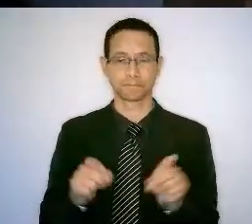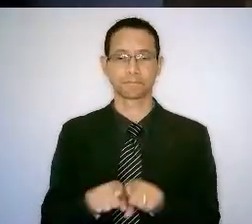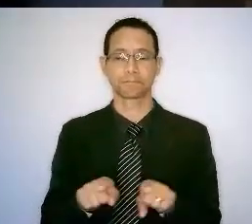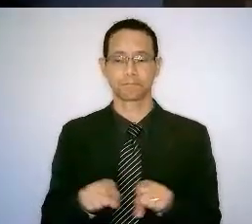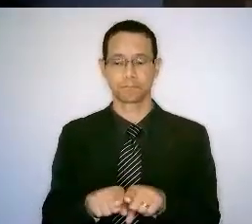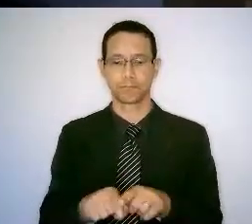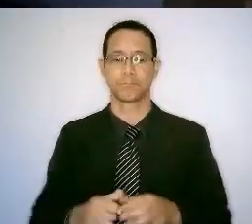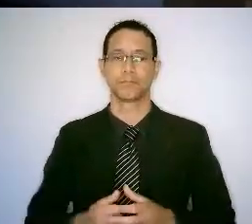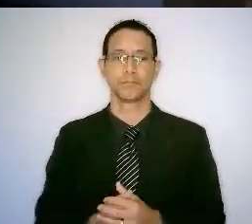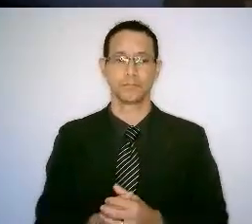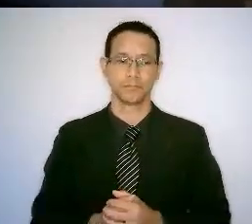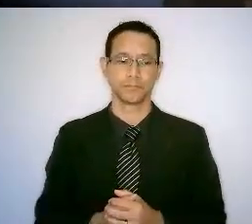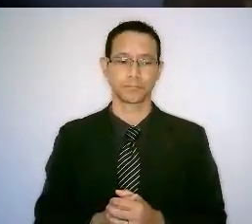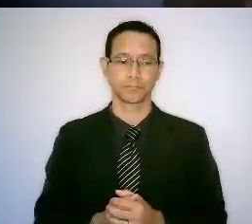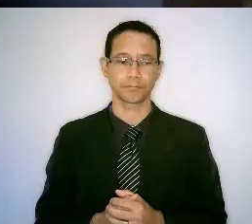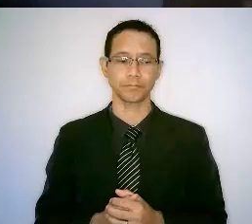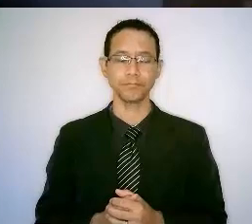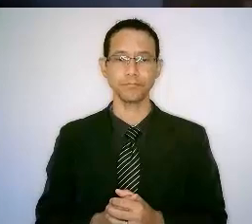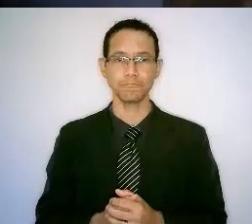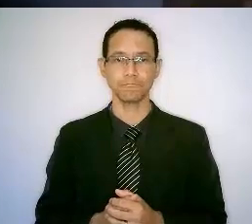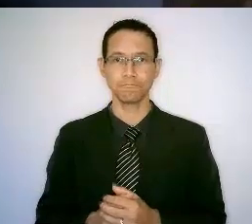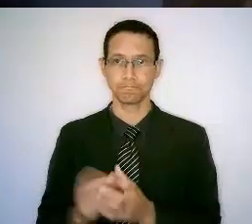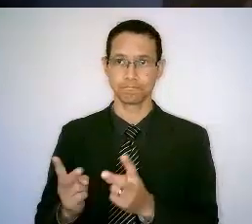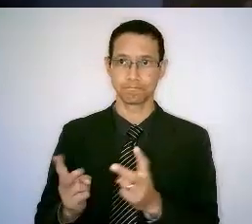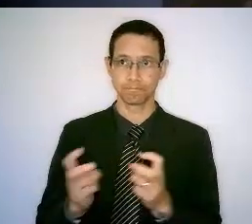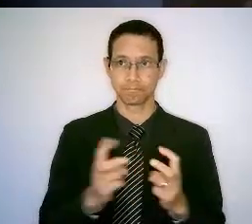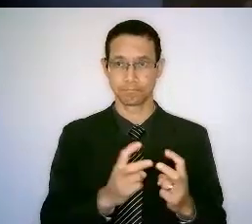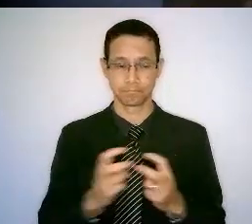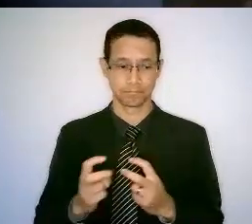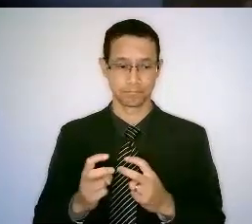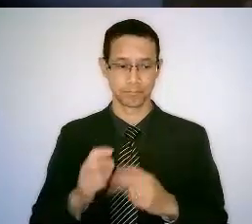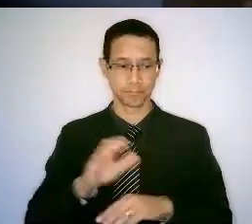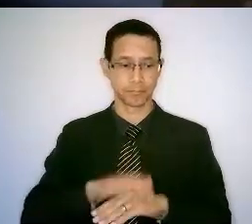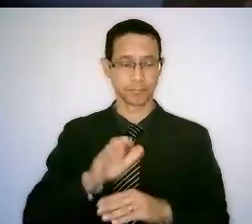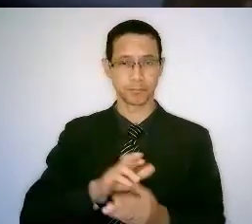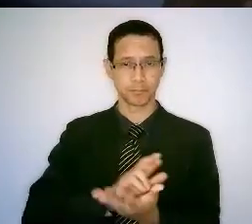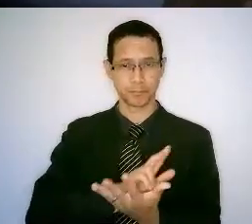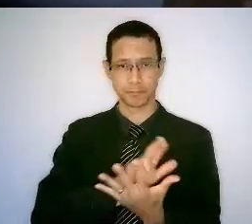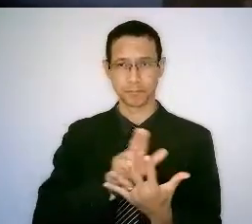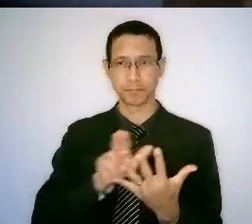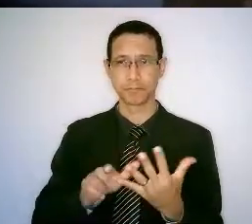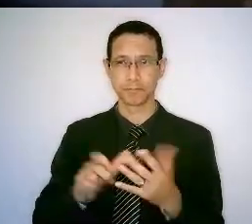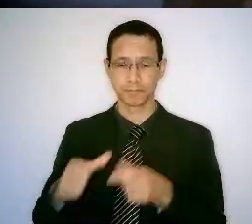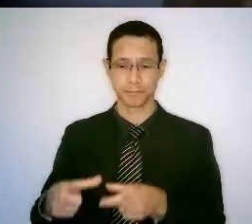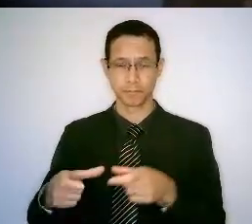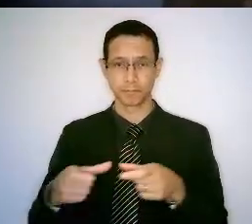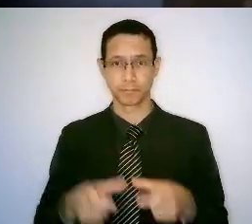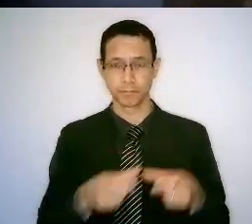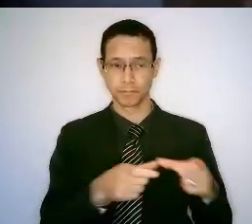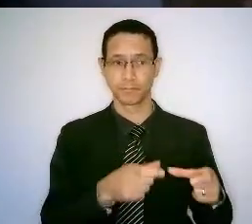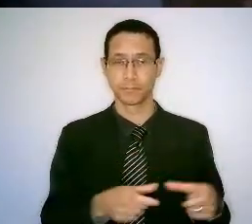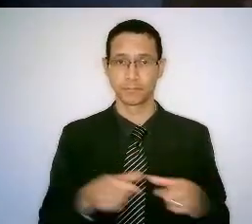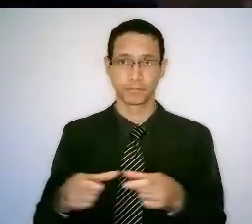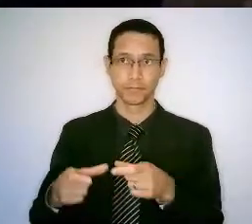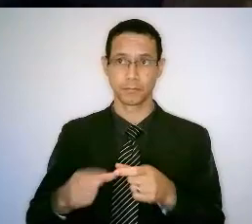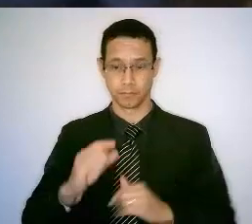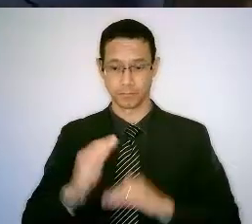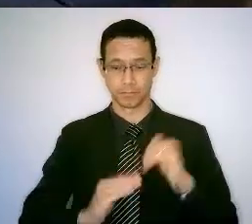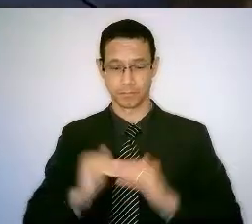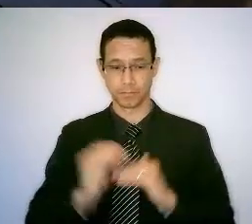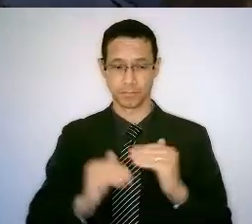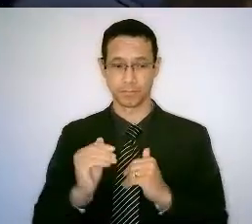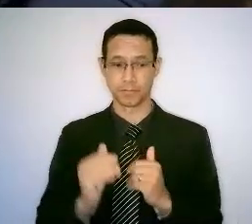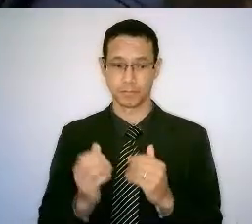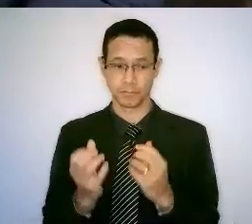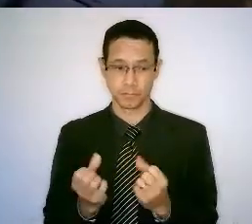que, vendo a realidade dos mais diversos estados, muitas vezes uma prática